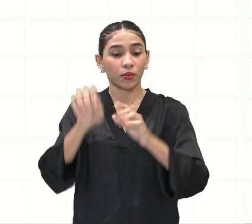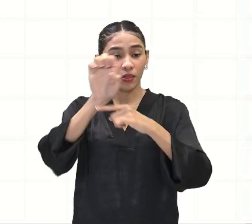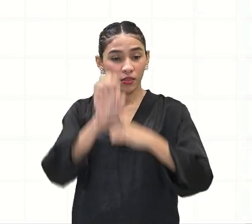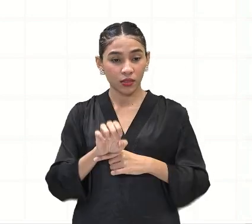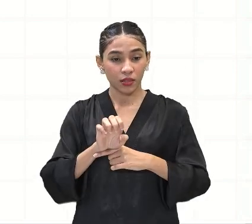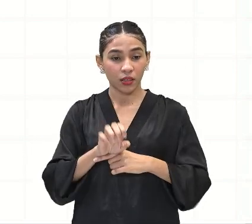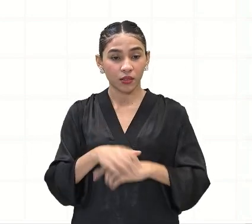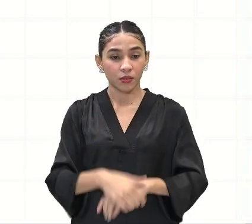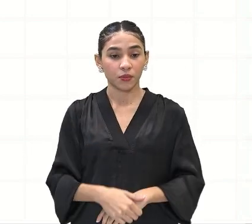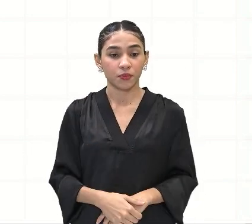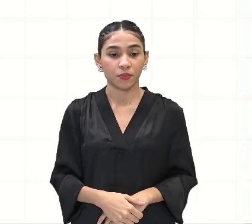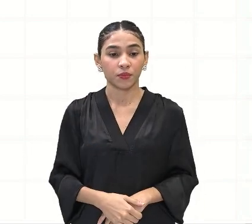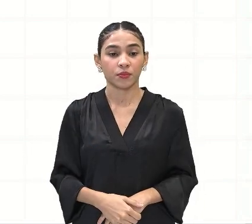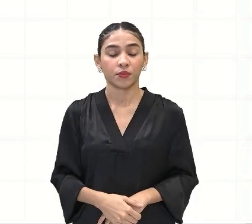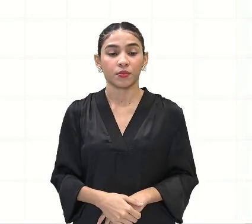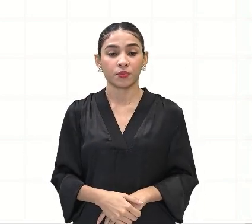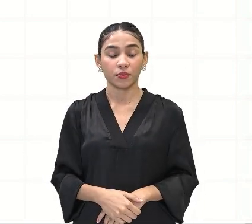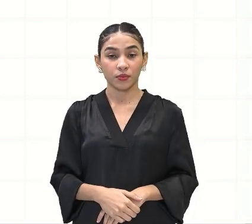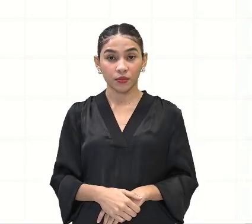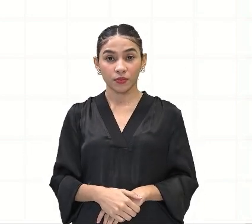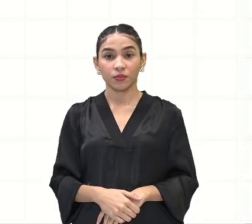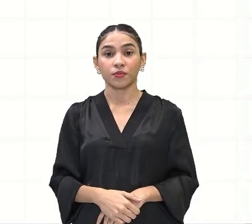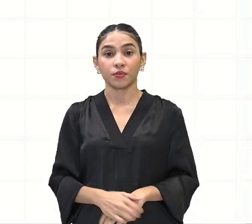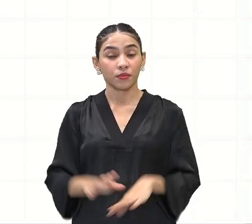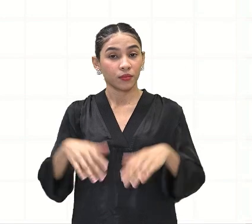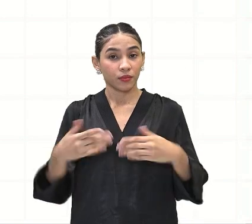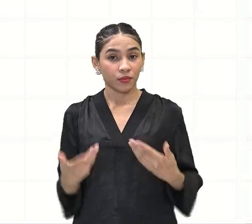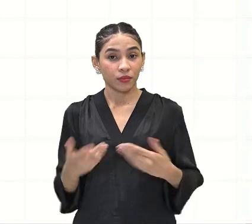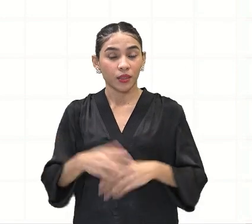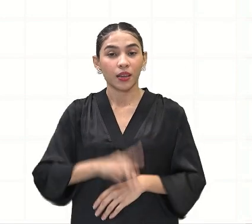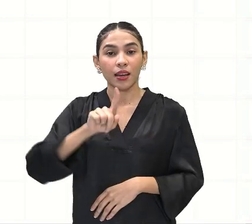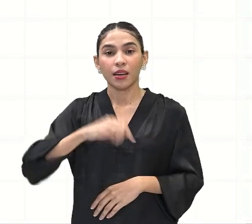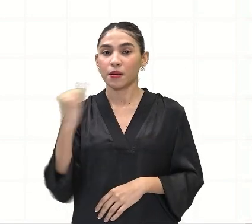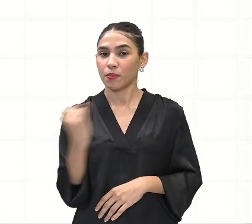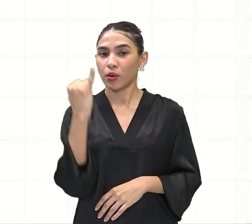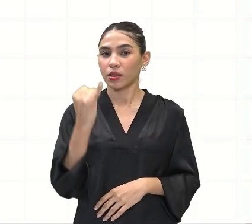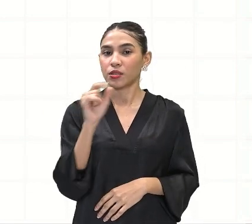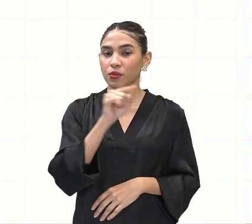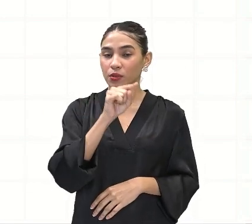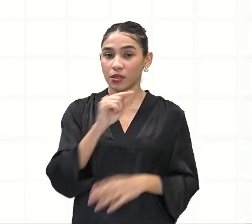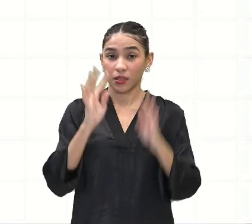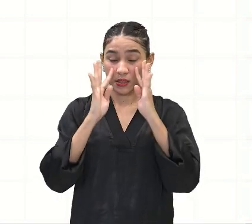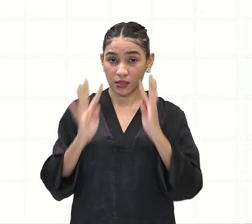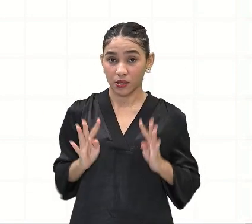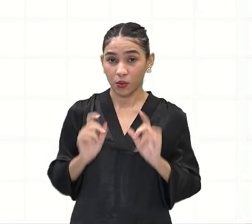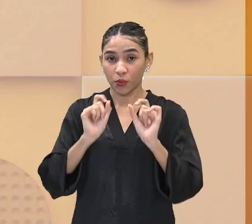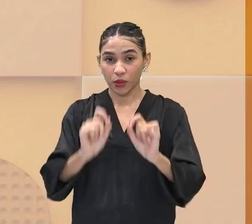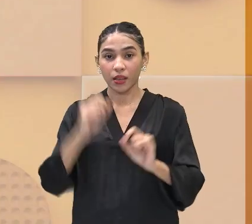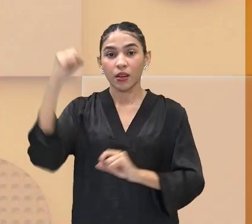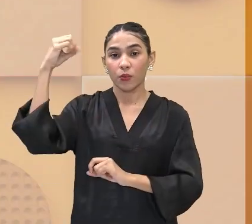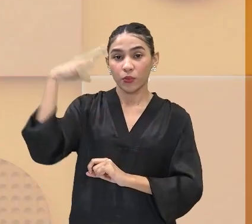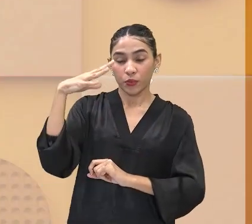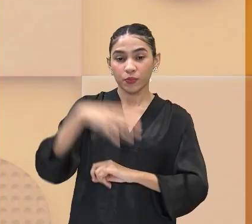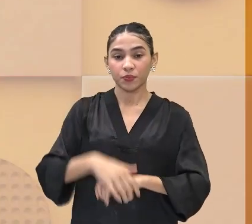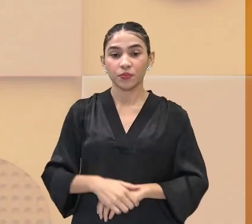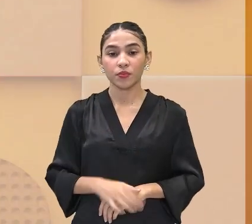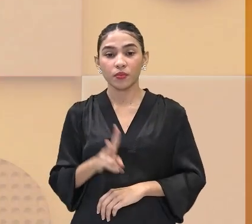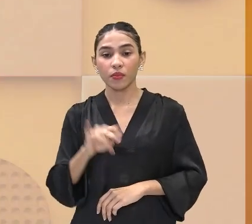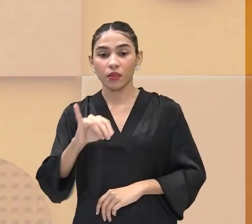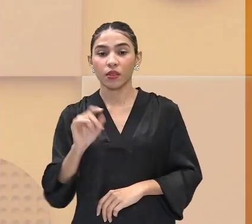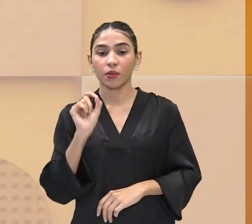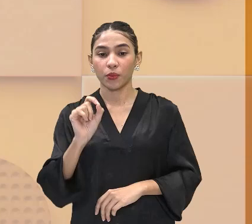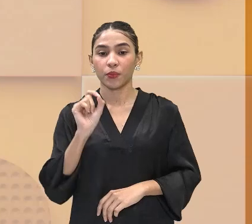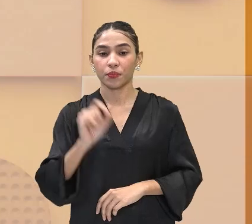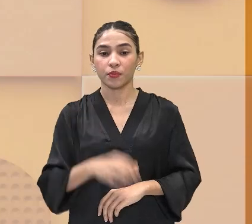do Estado. Então, é importante atentarmos que o iluminismo ele vai